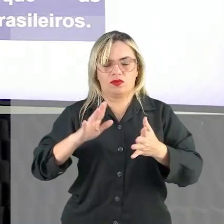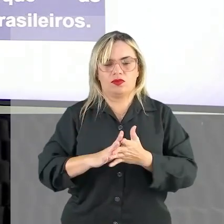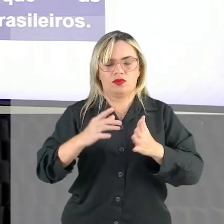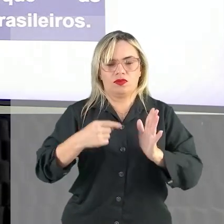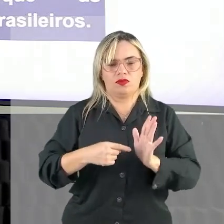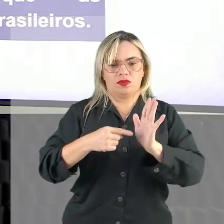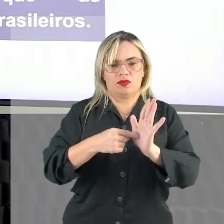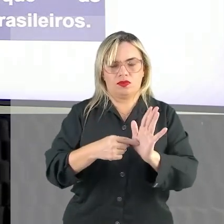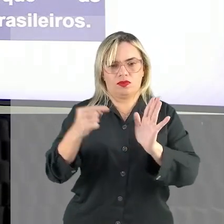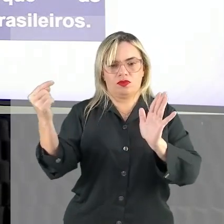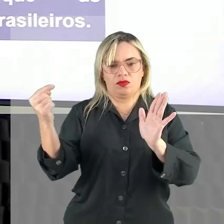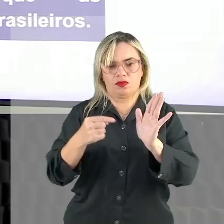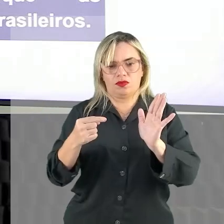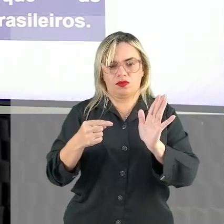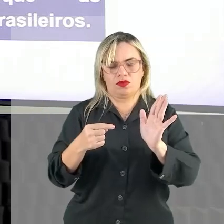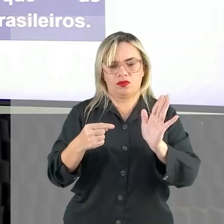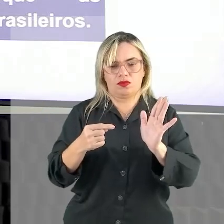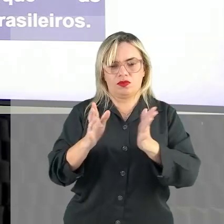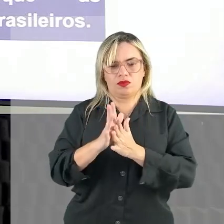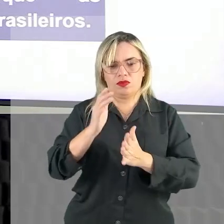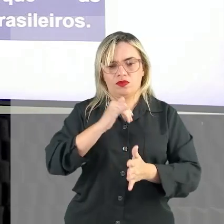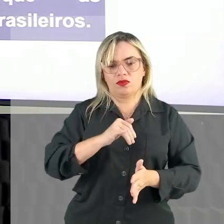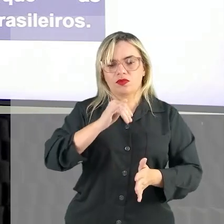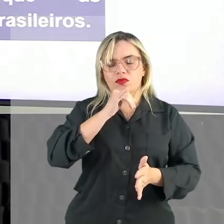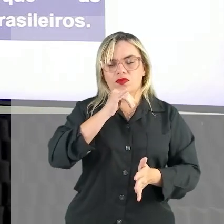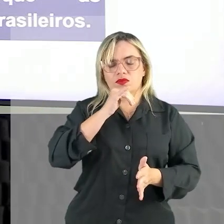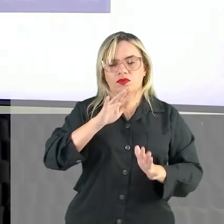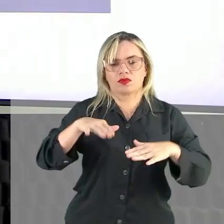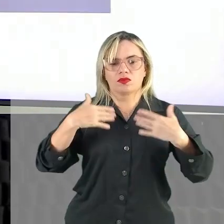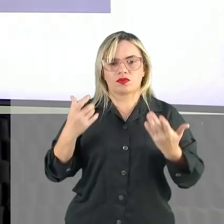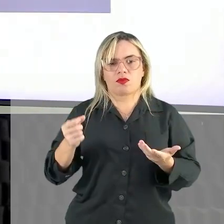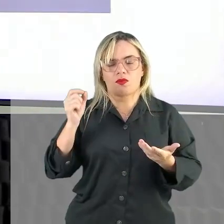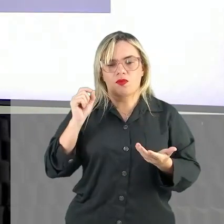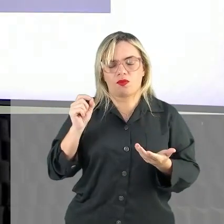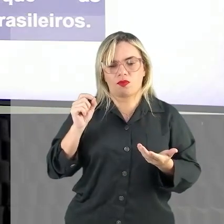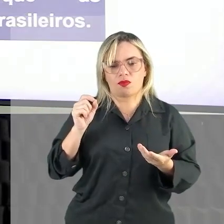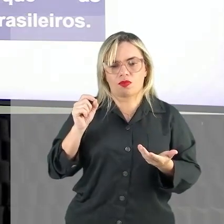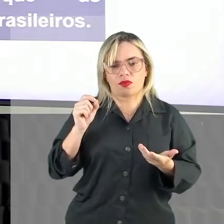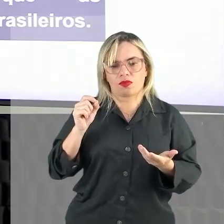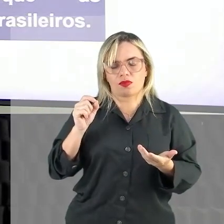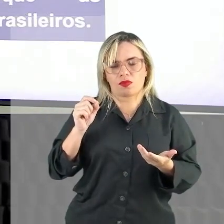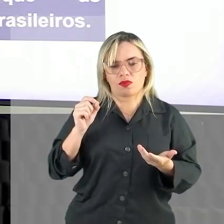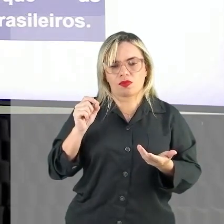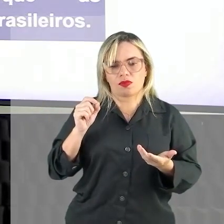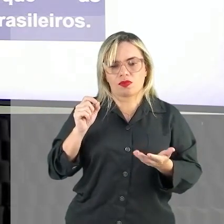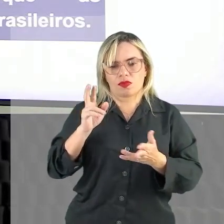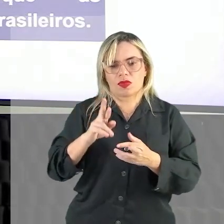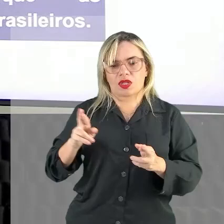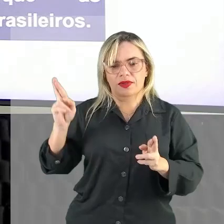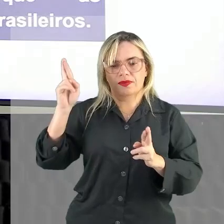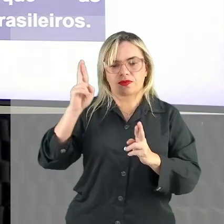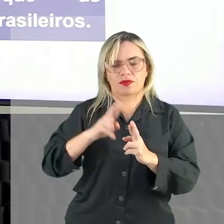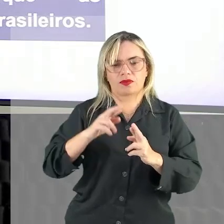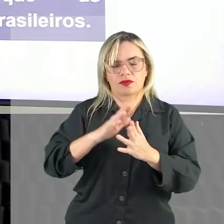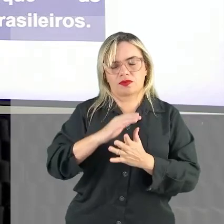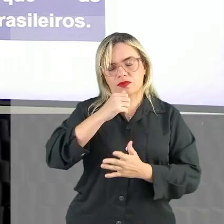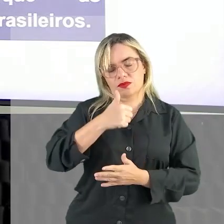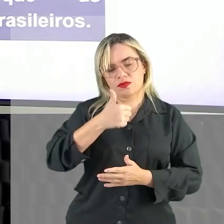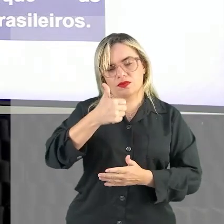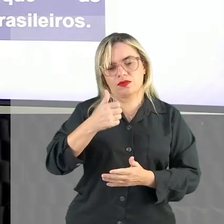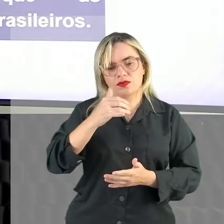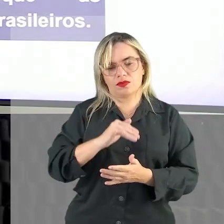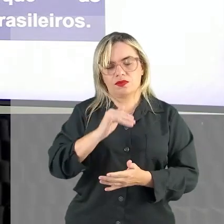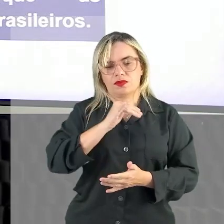trago para vocês aqui um exemplo com referência, tudo bem? Por